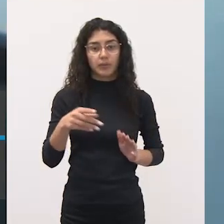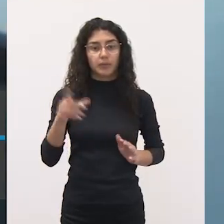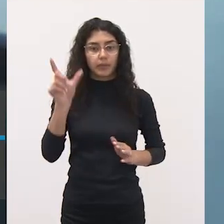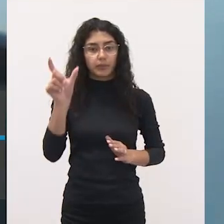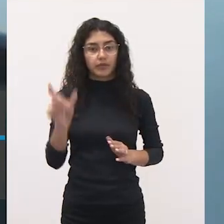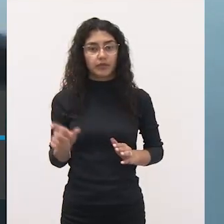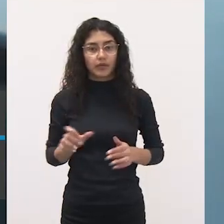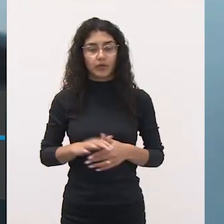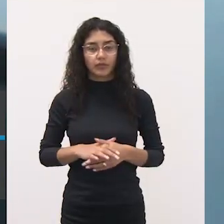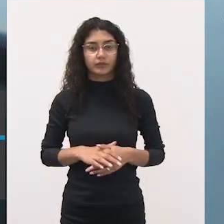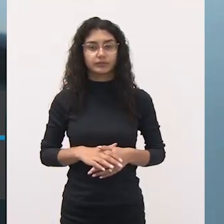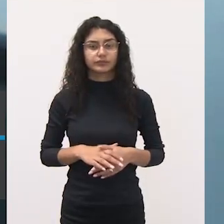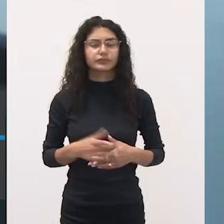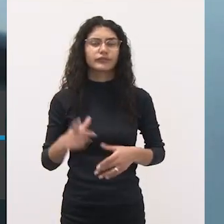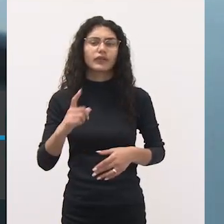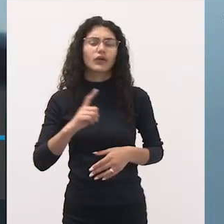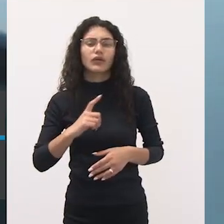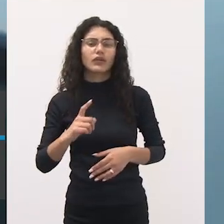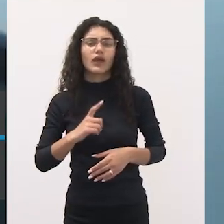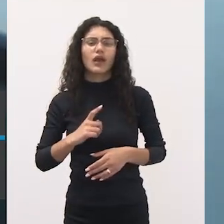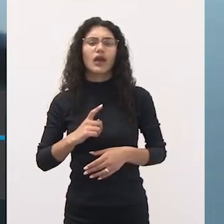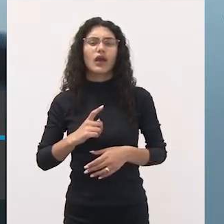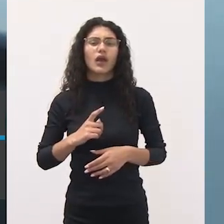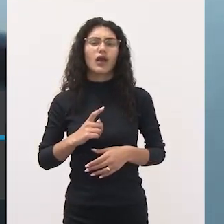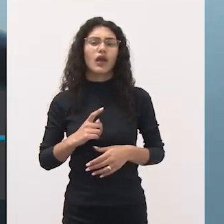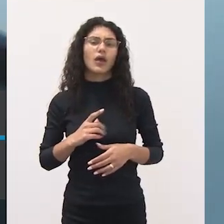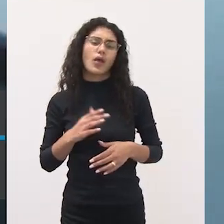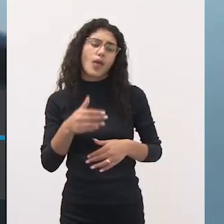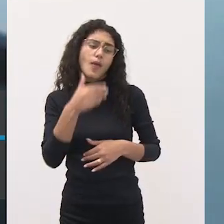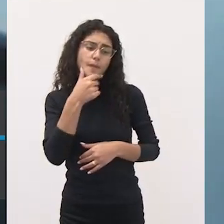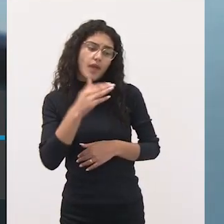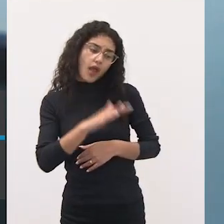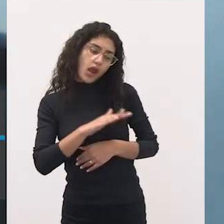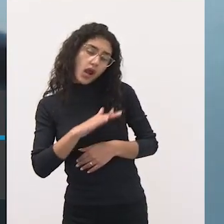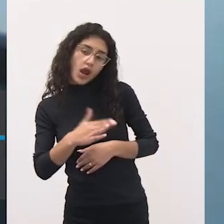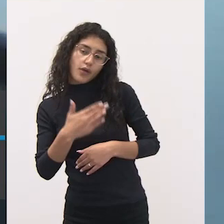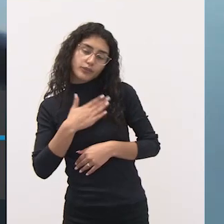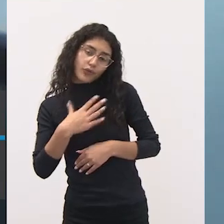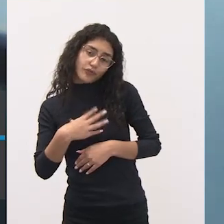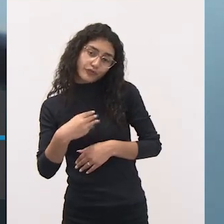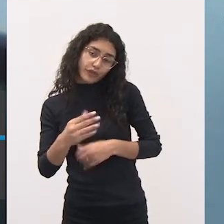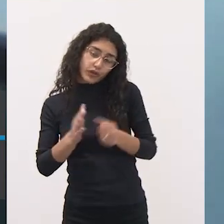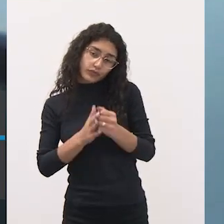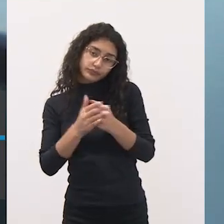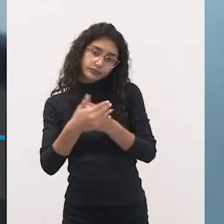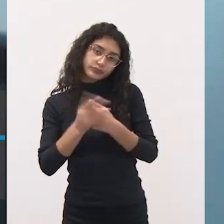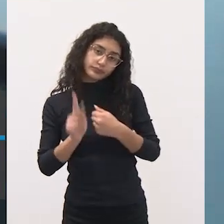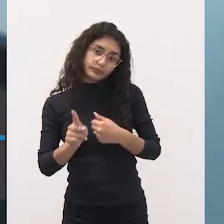não, ele não tem, ele é o meu anjo, ele é minha criança. Então,